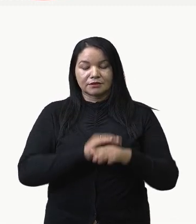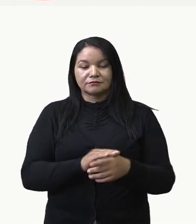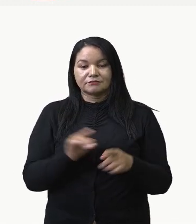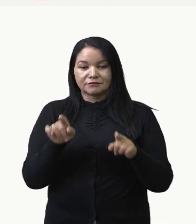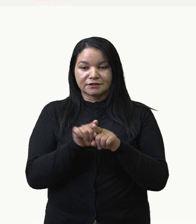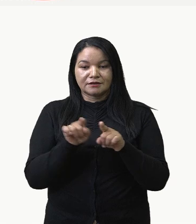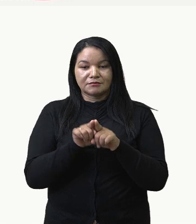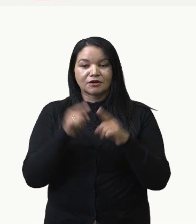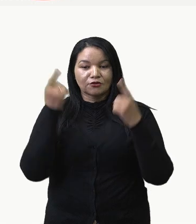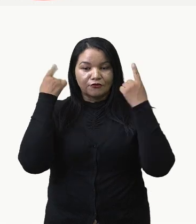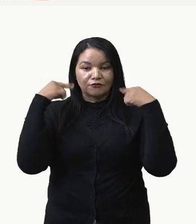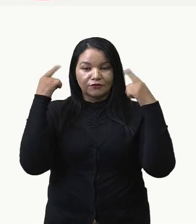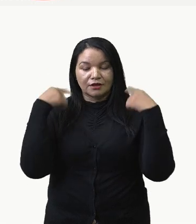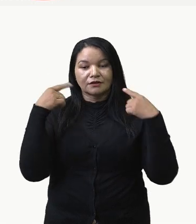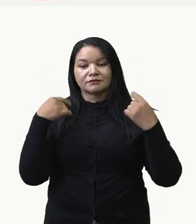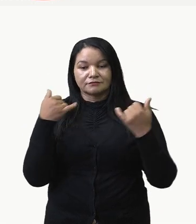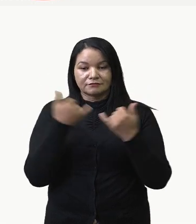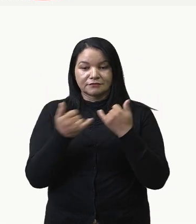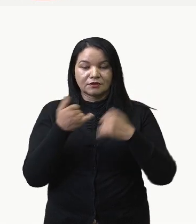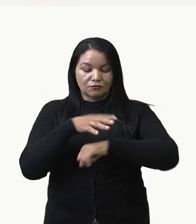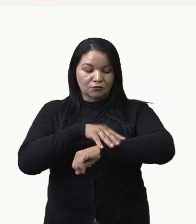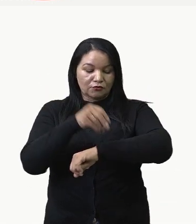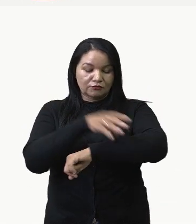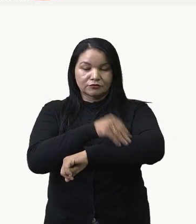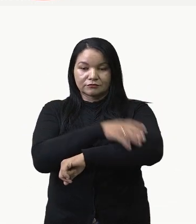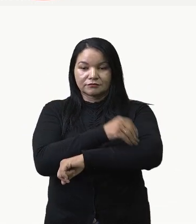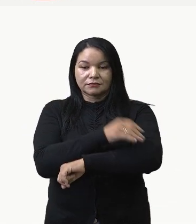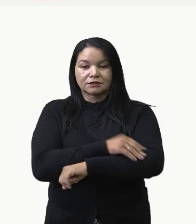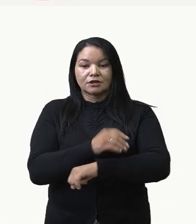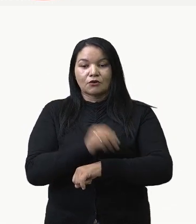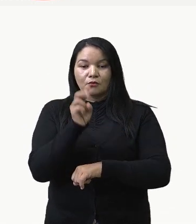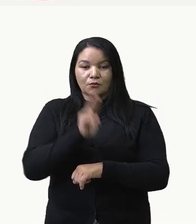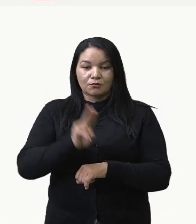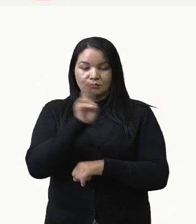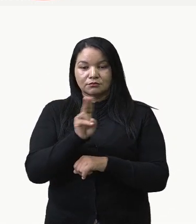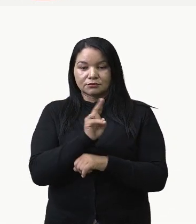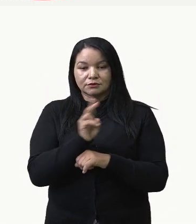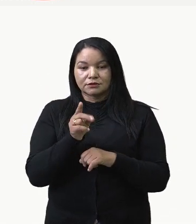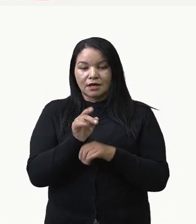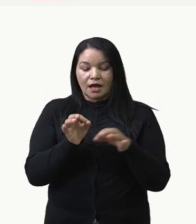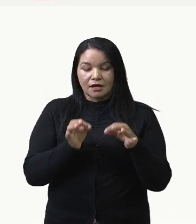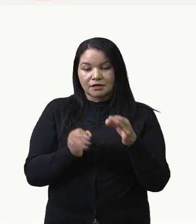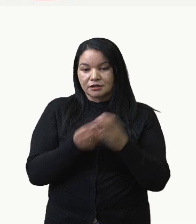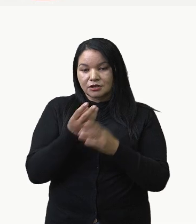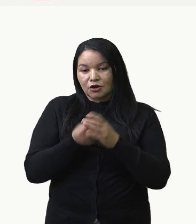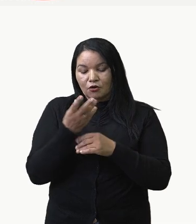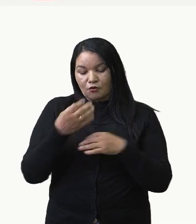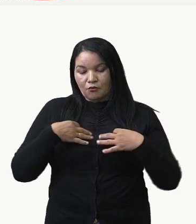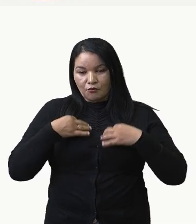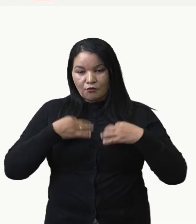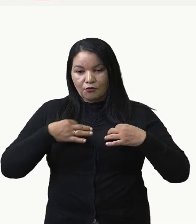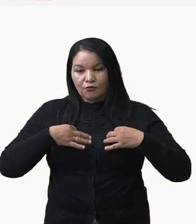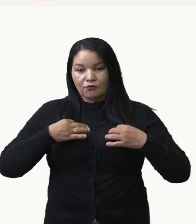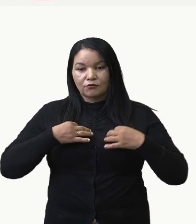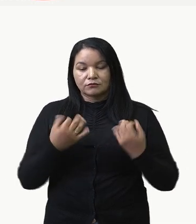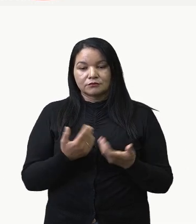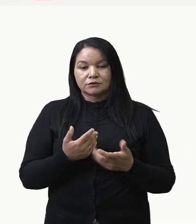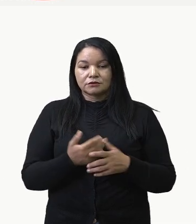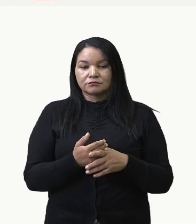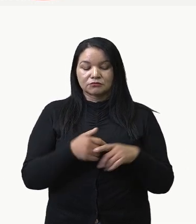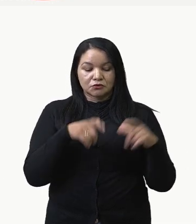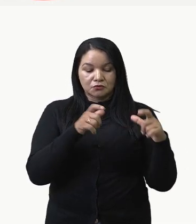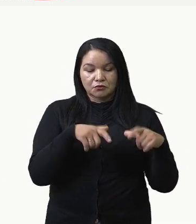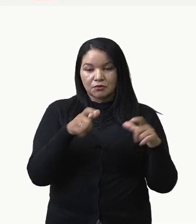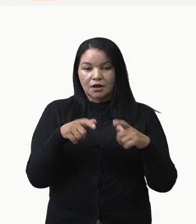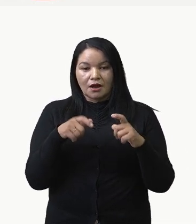alã alã termina ali servindo de roupa para muitos muita gente que mora na Cordilheira dos Andes por causa